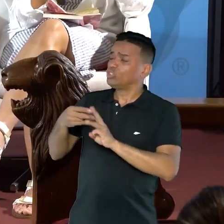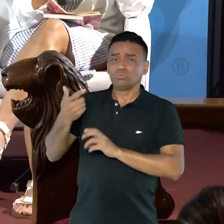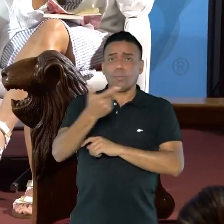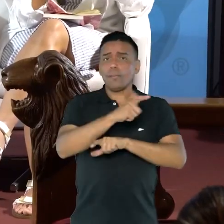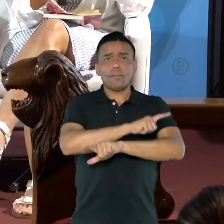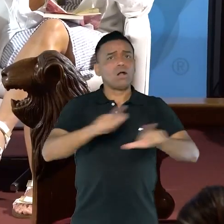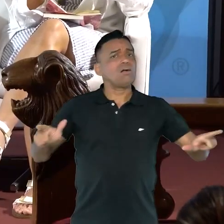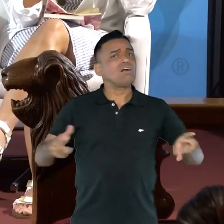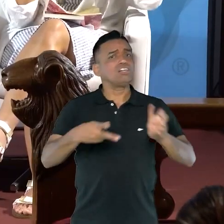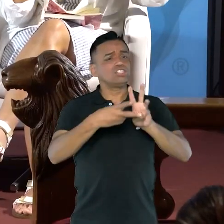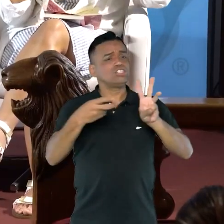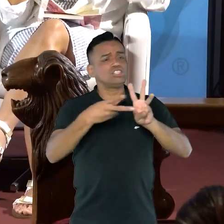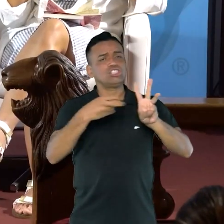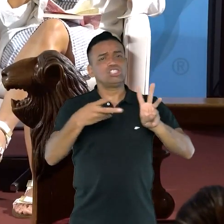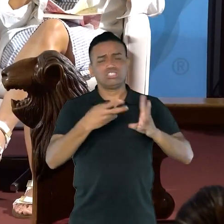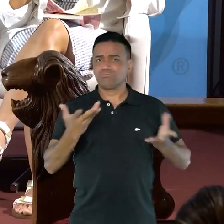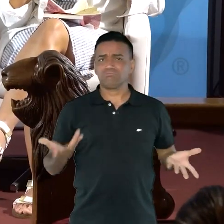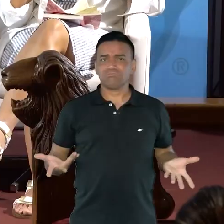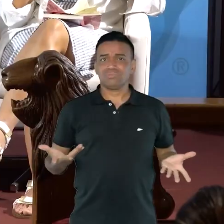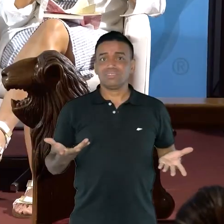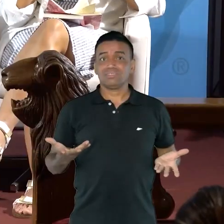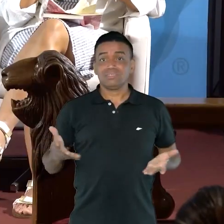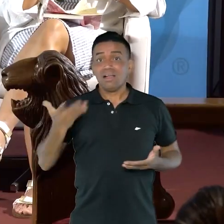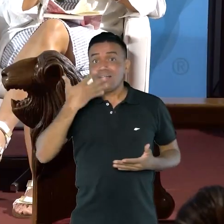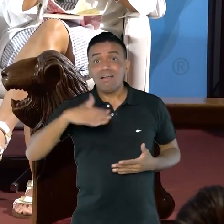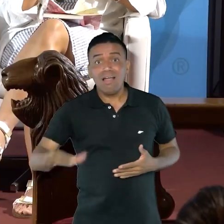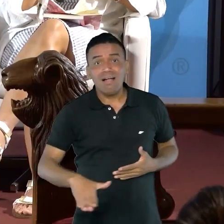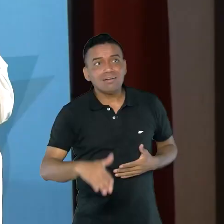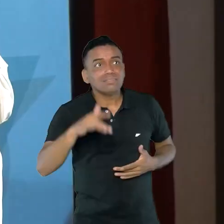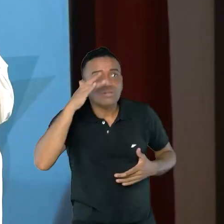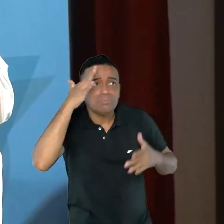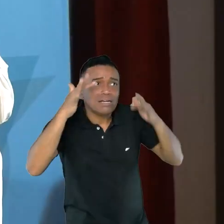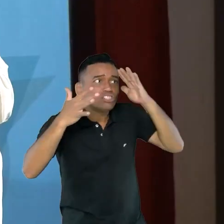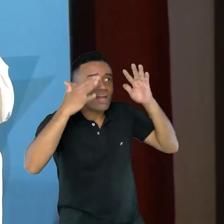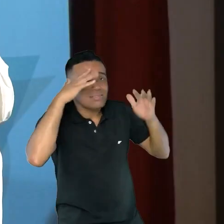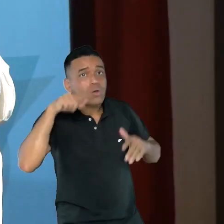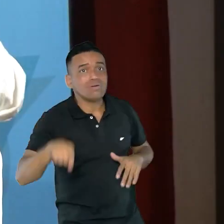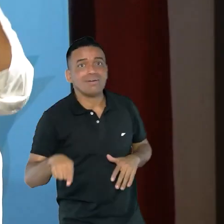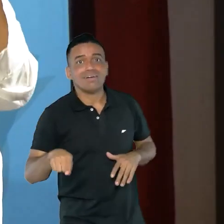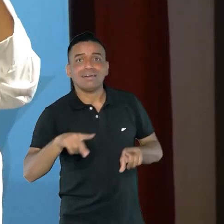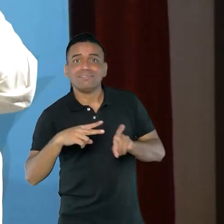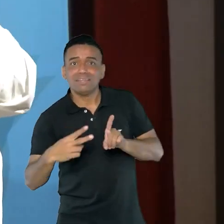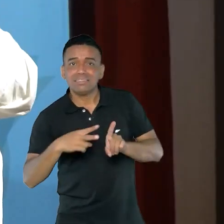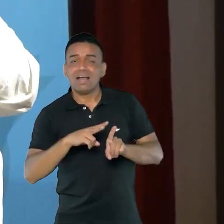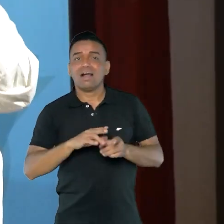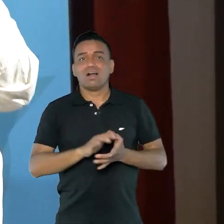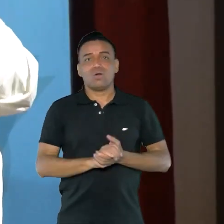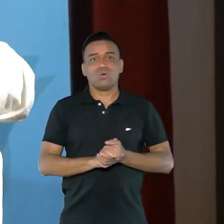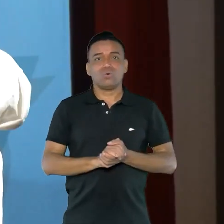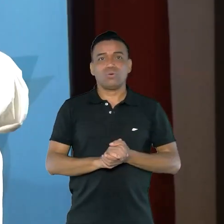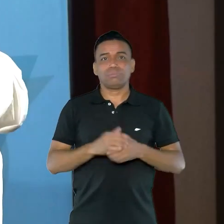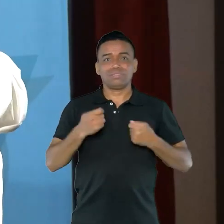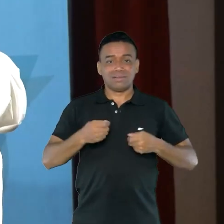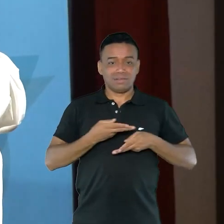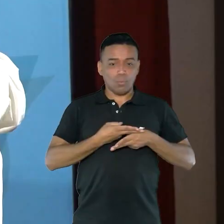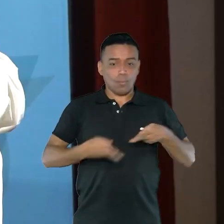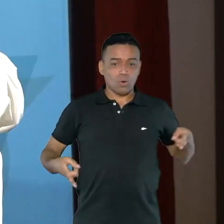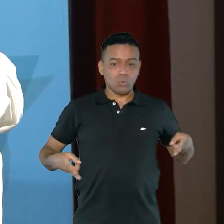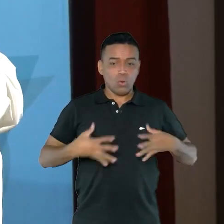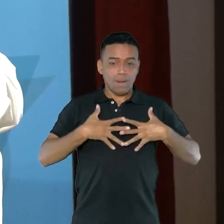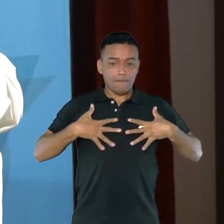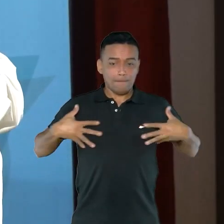aqui, né? Muito porque eles chegavam com esse imaginário de que teria de estar nu e pintado,